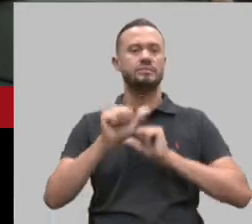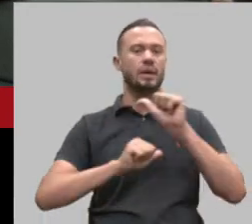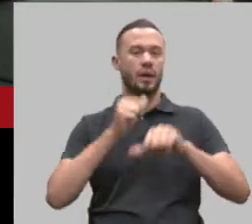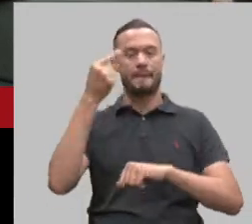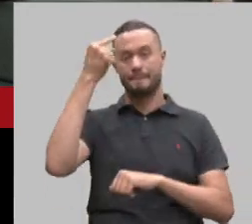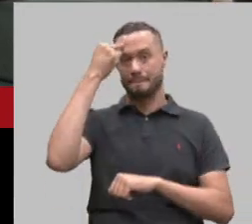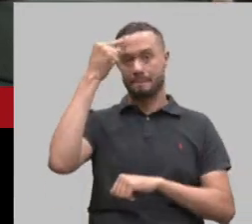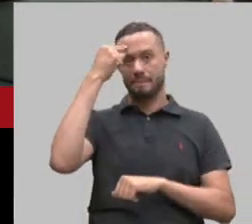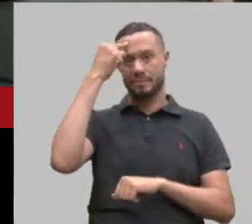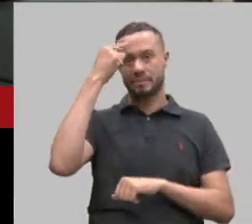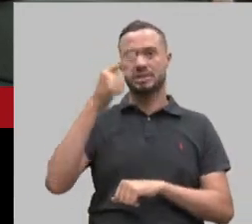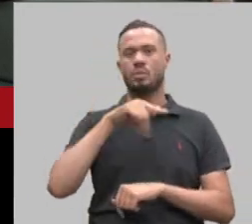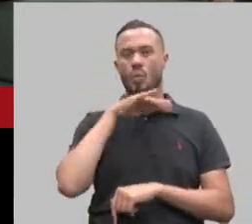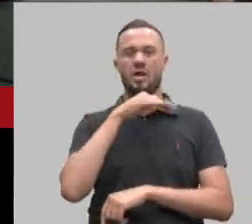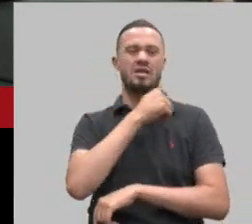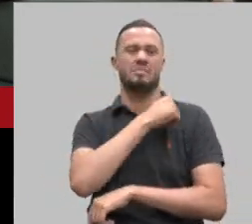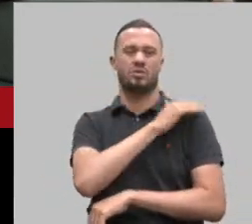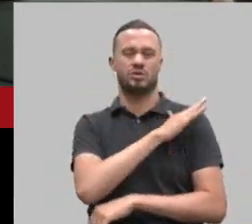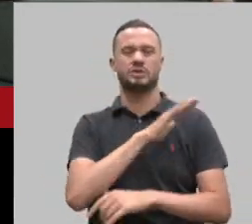ignorantes e